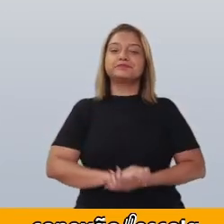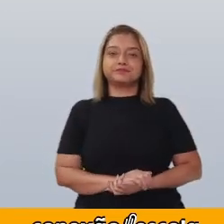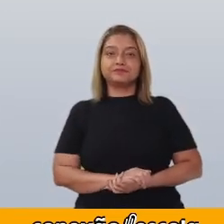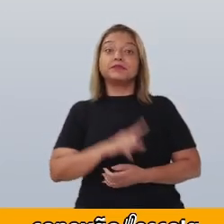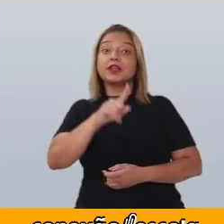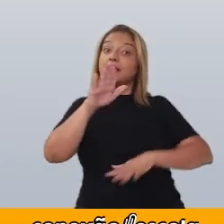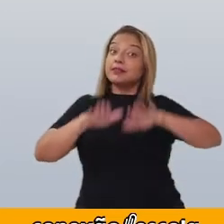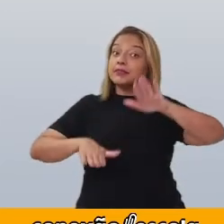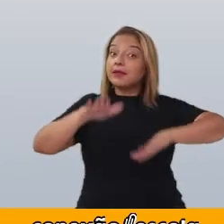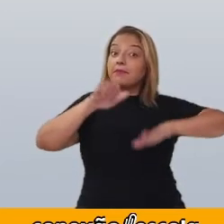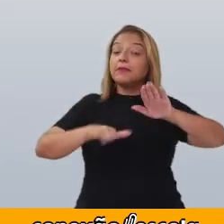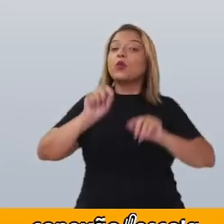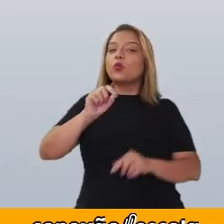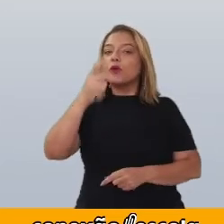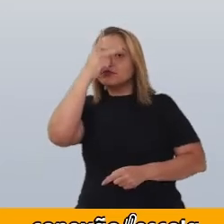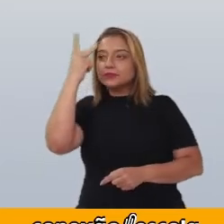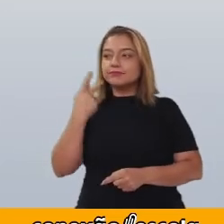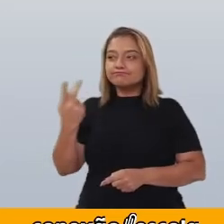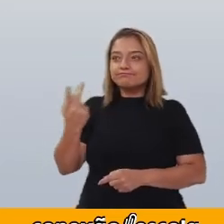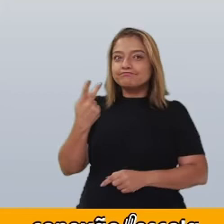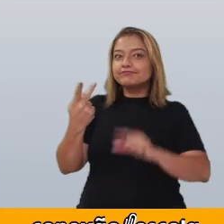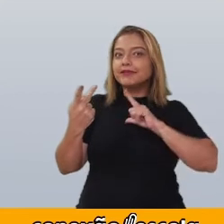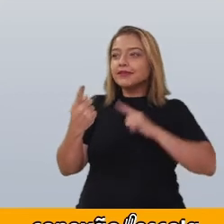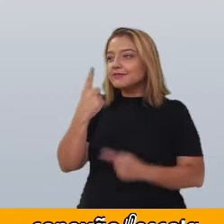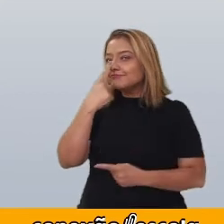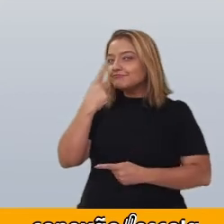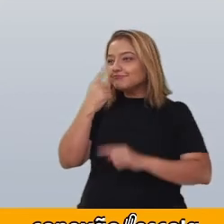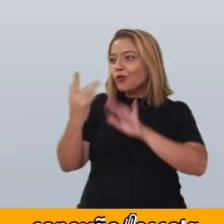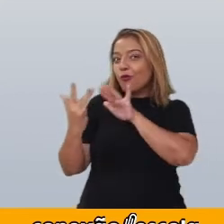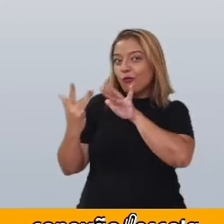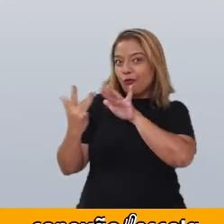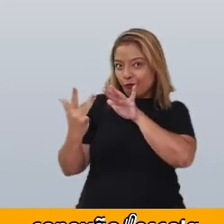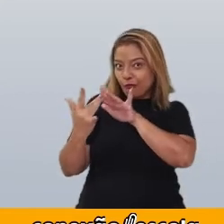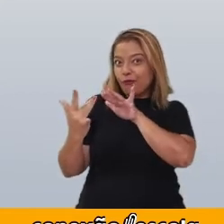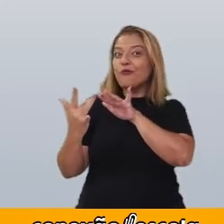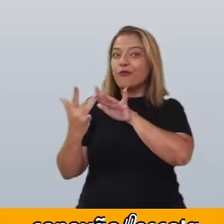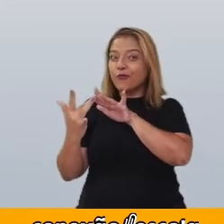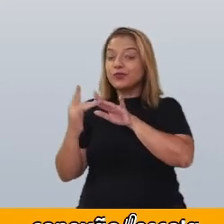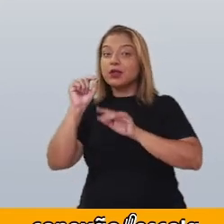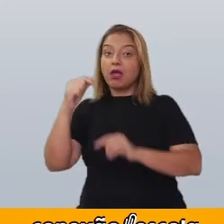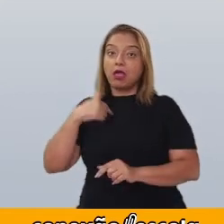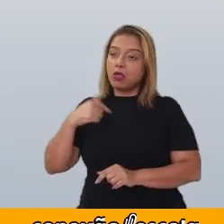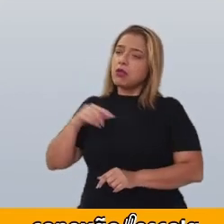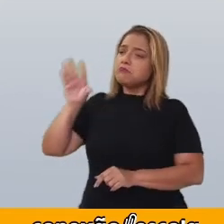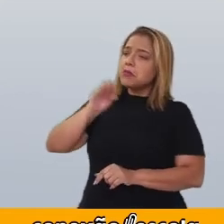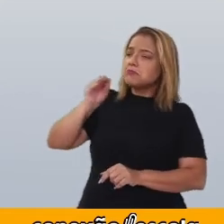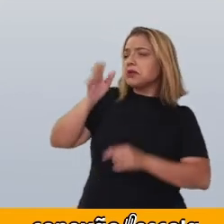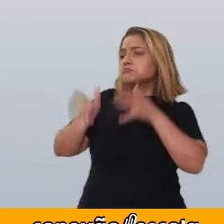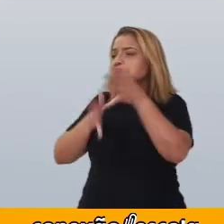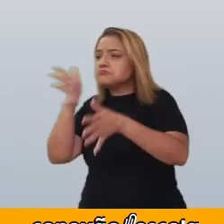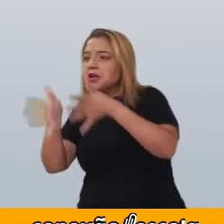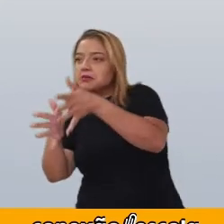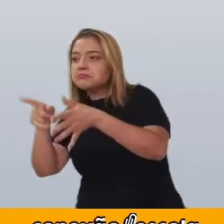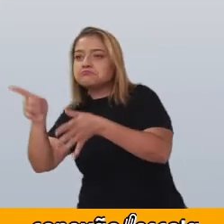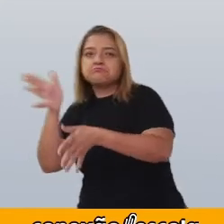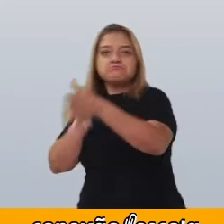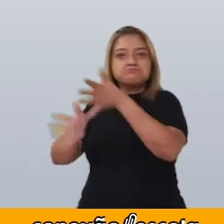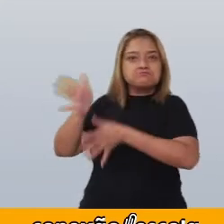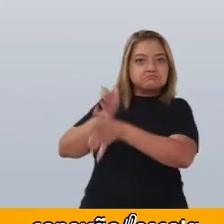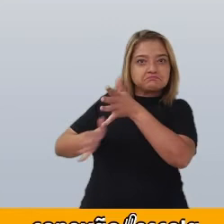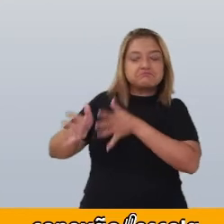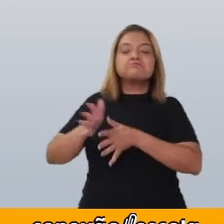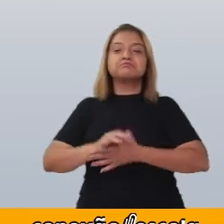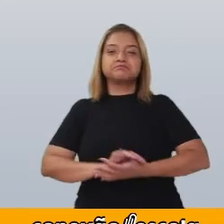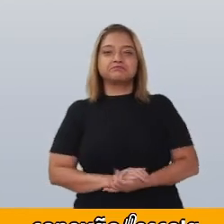informal, dependendo do grau de intimidade entre os interlocutores, ou seja, emissor